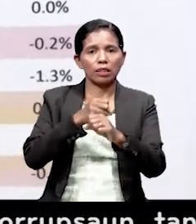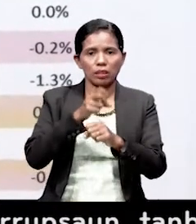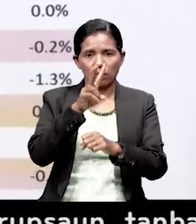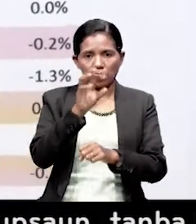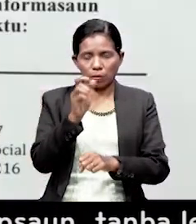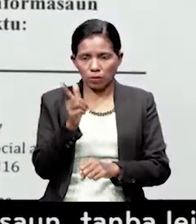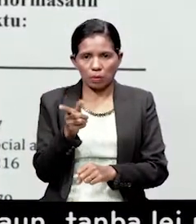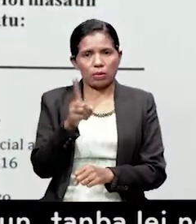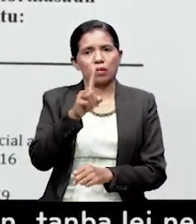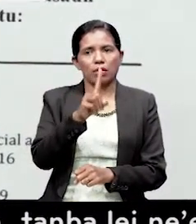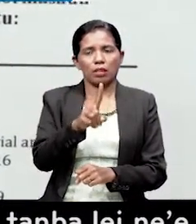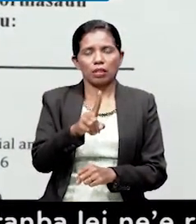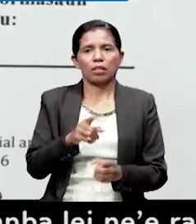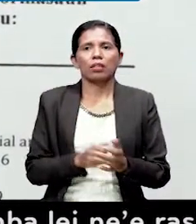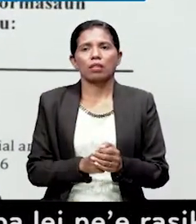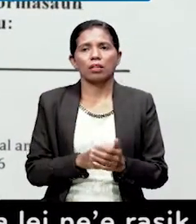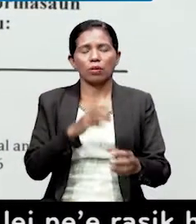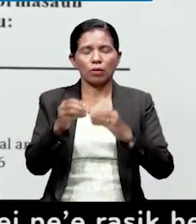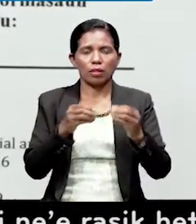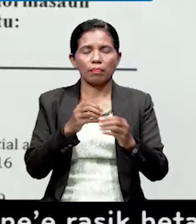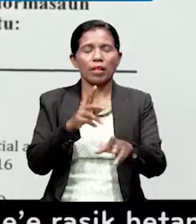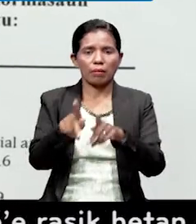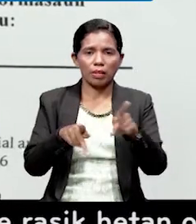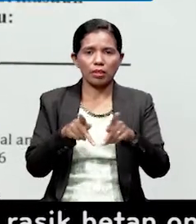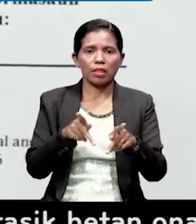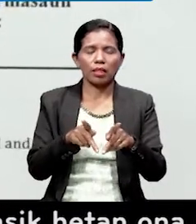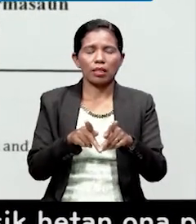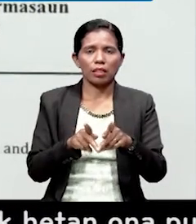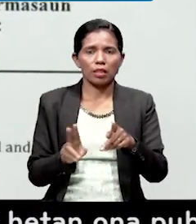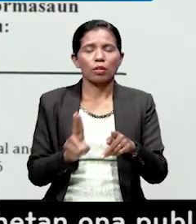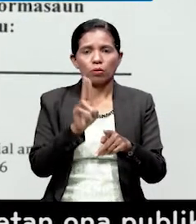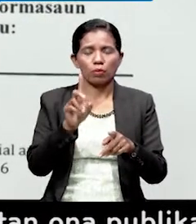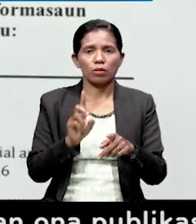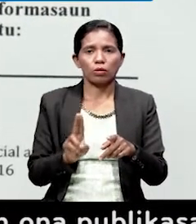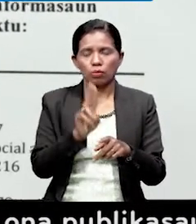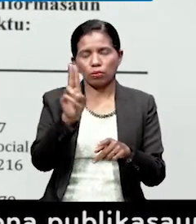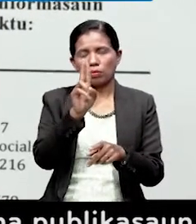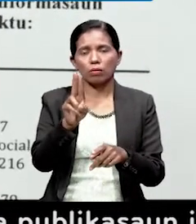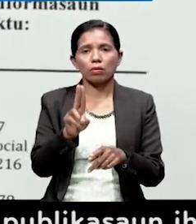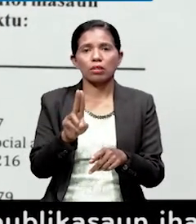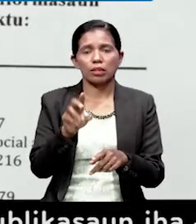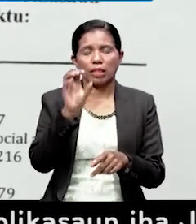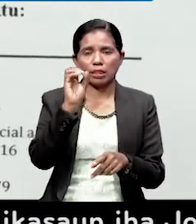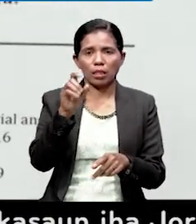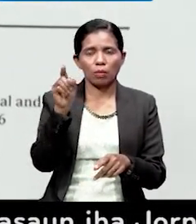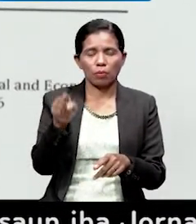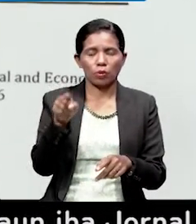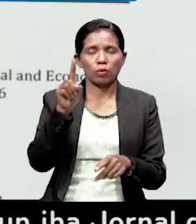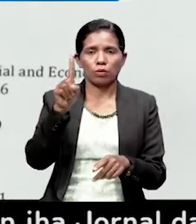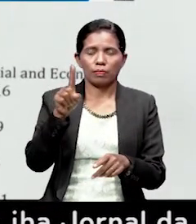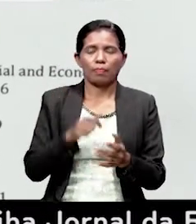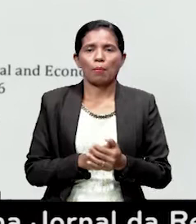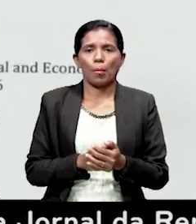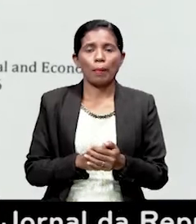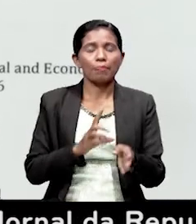ida índice preço consumidor e inflação 0,1%. Diretor geral estatística Elias